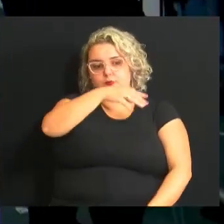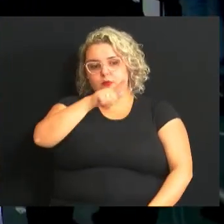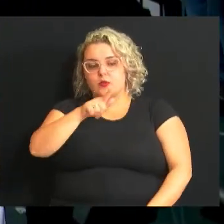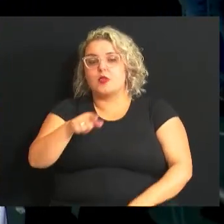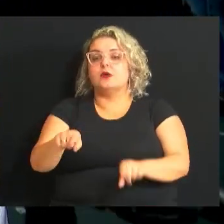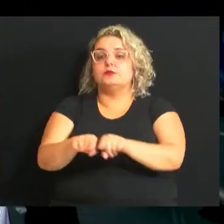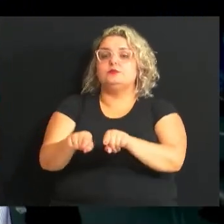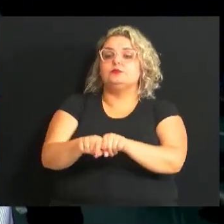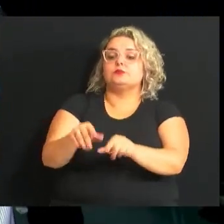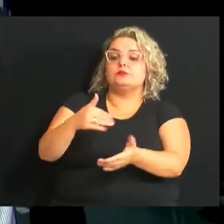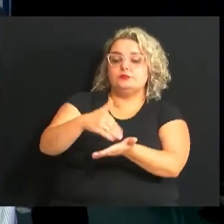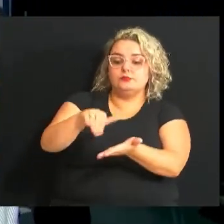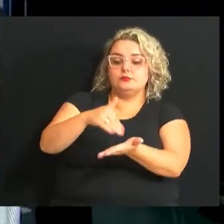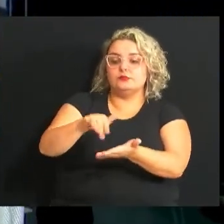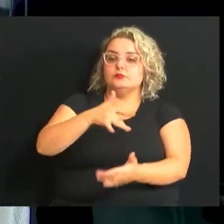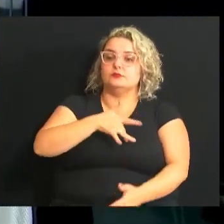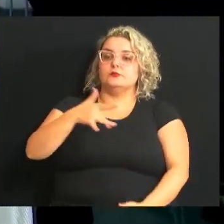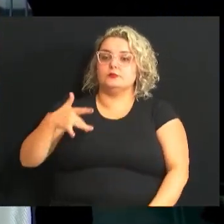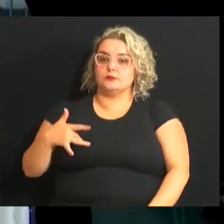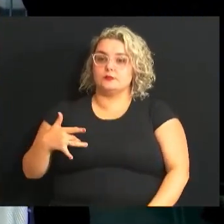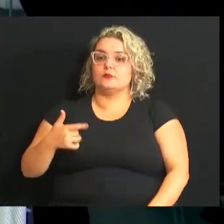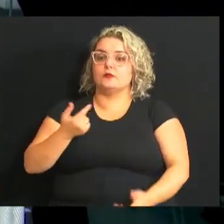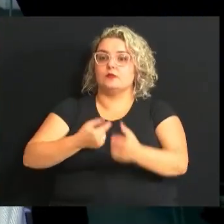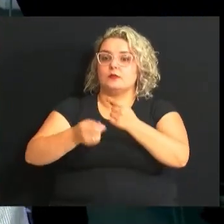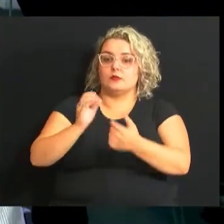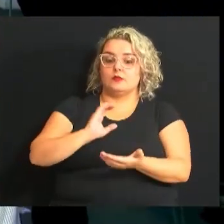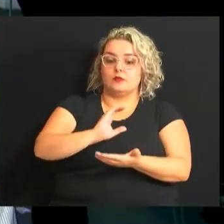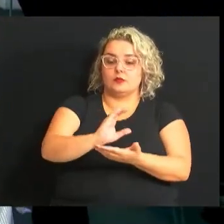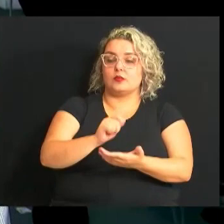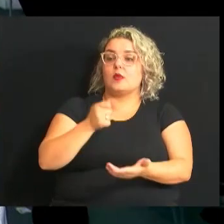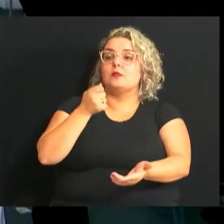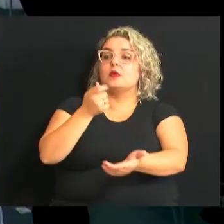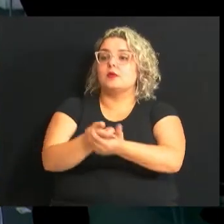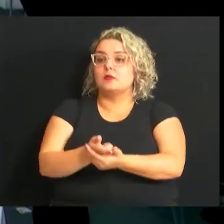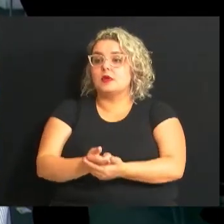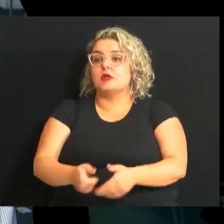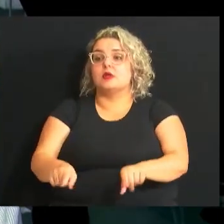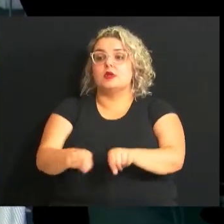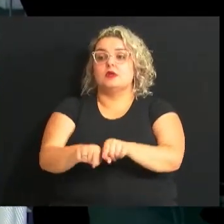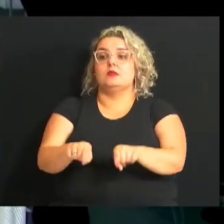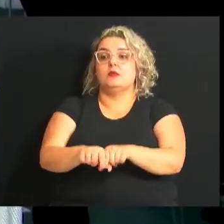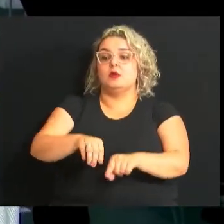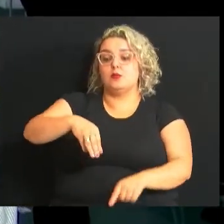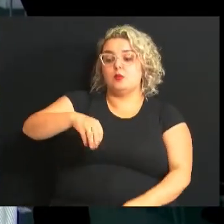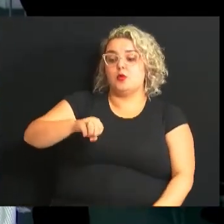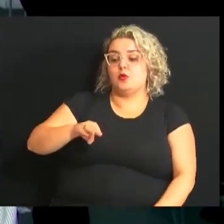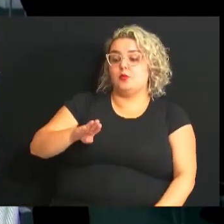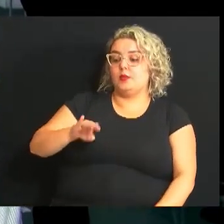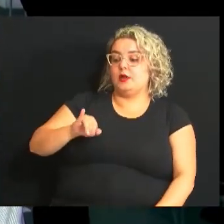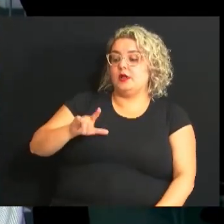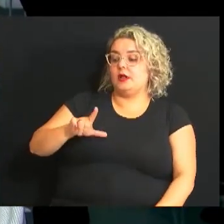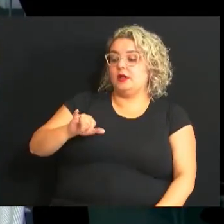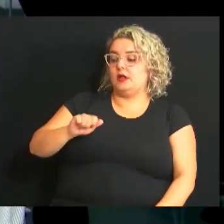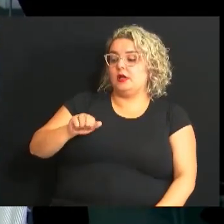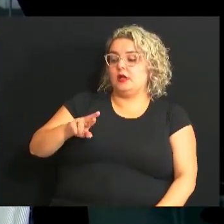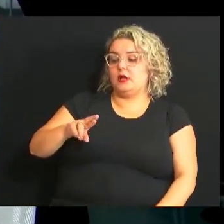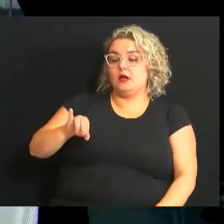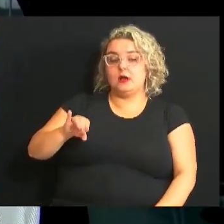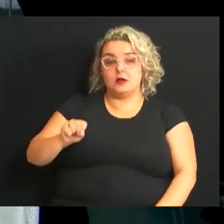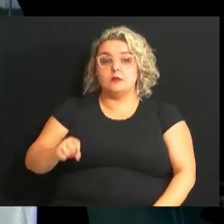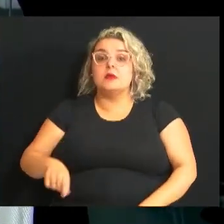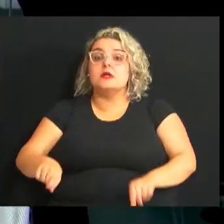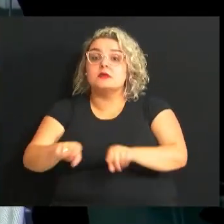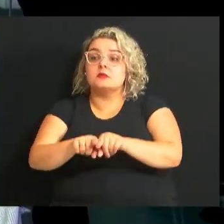de Saúde, destinando para custeio e também para mobiliários, mas nós fizemos um trabalho também voltado